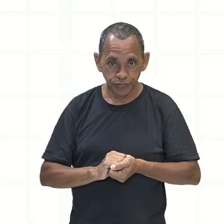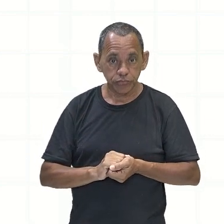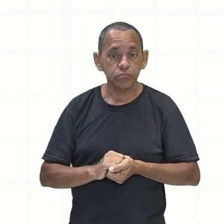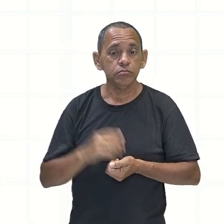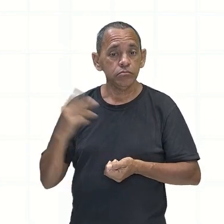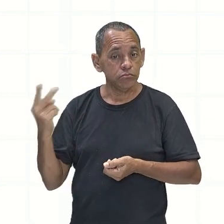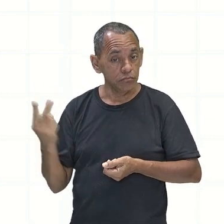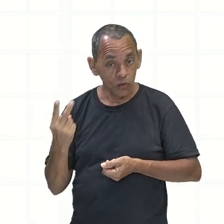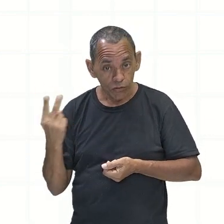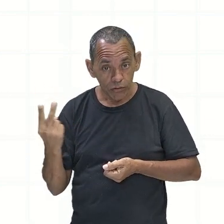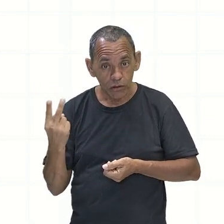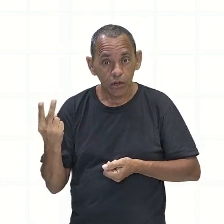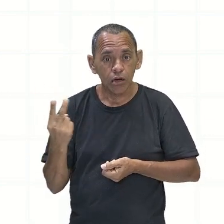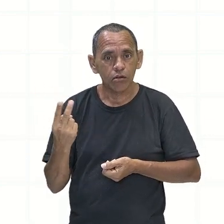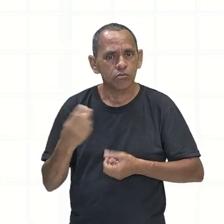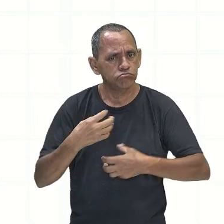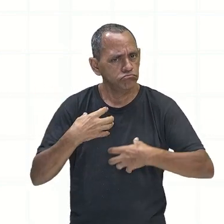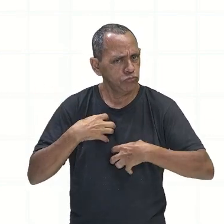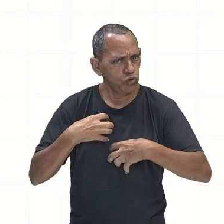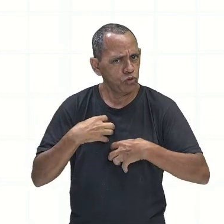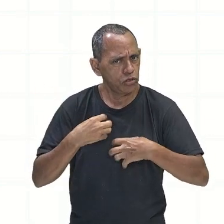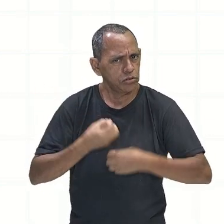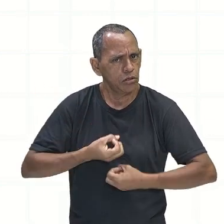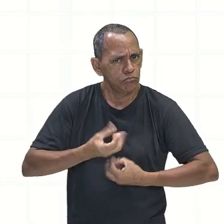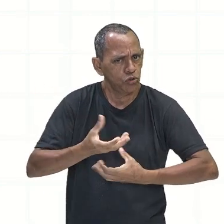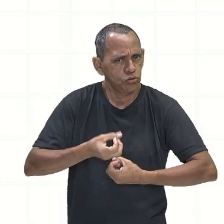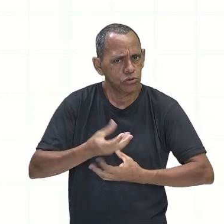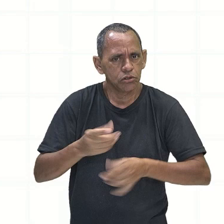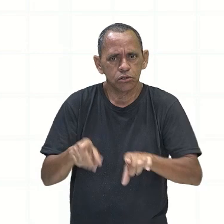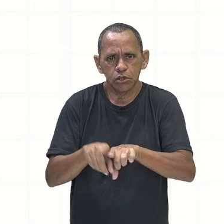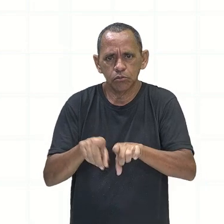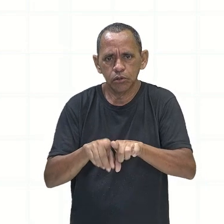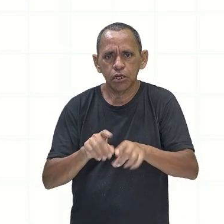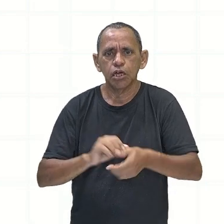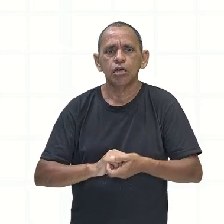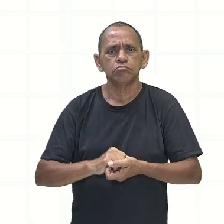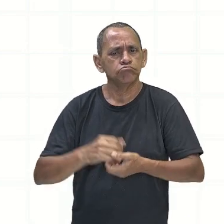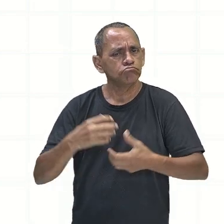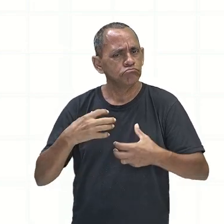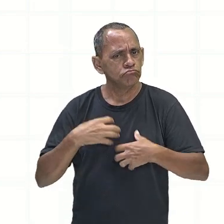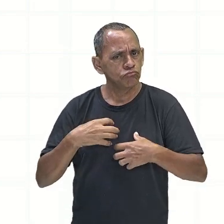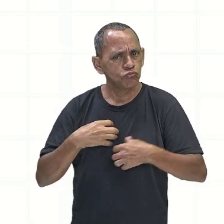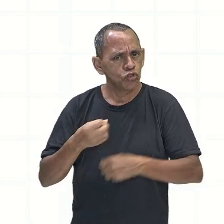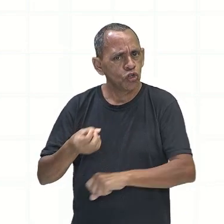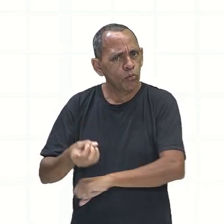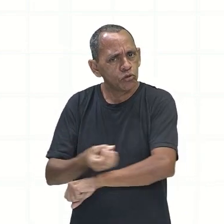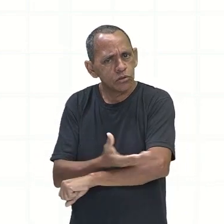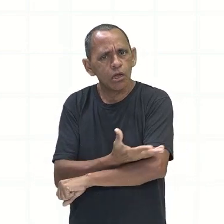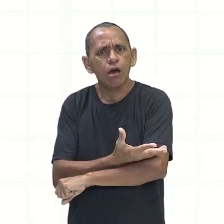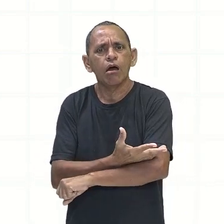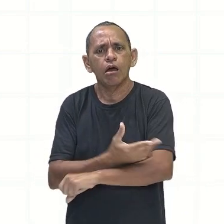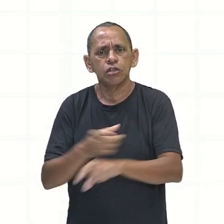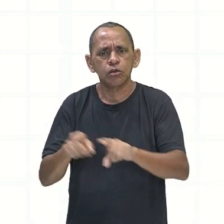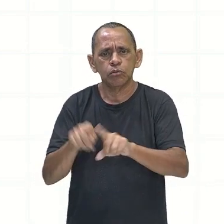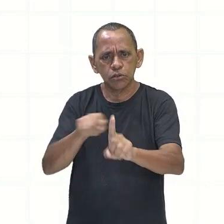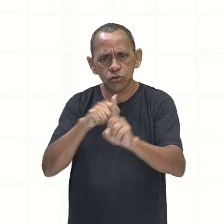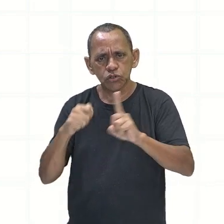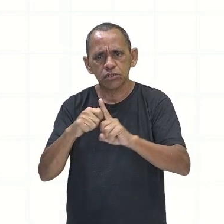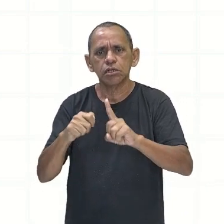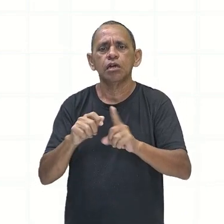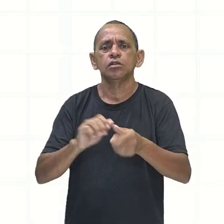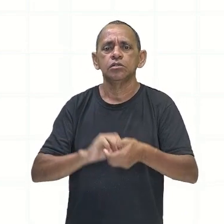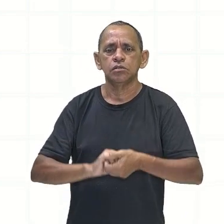valores expressivos, Valores afetivos e também sociais.